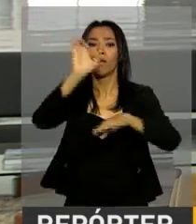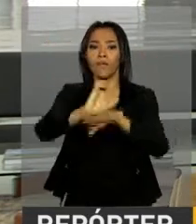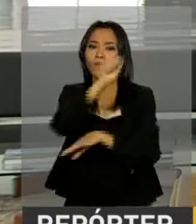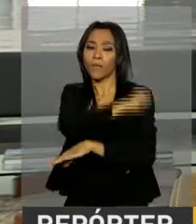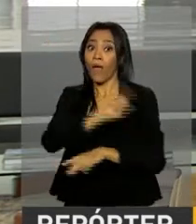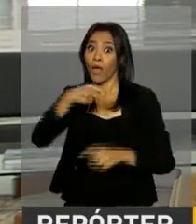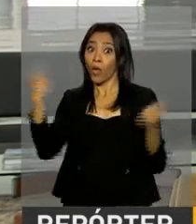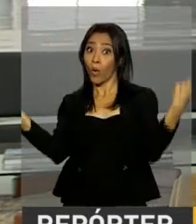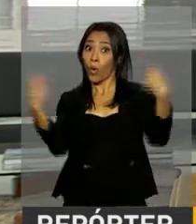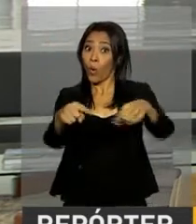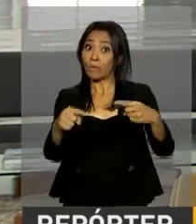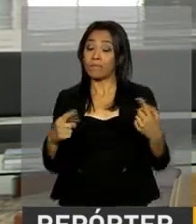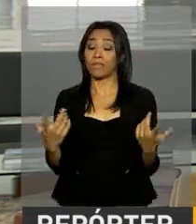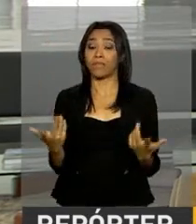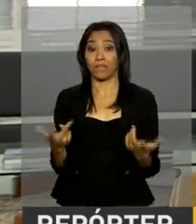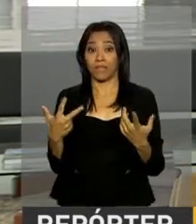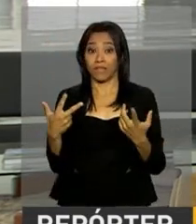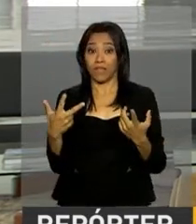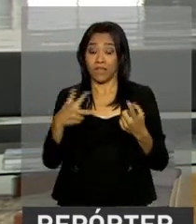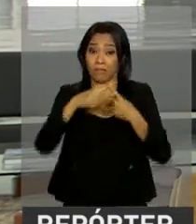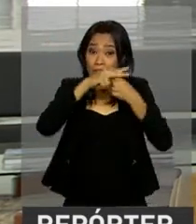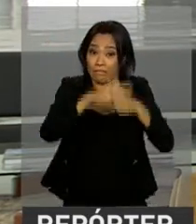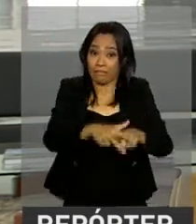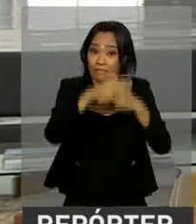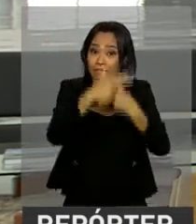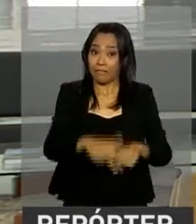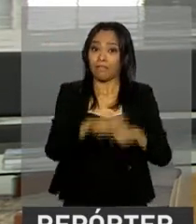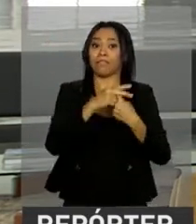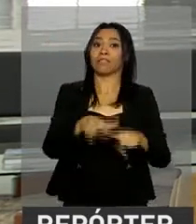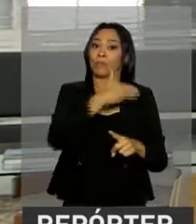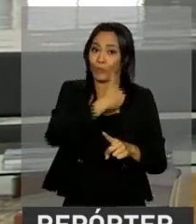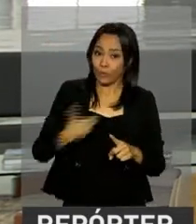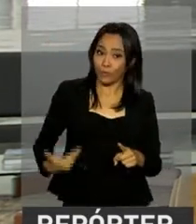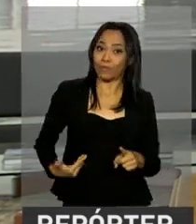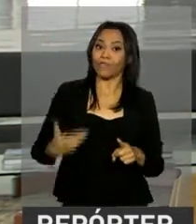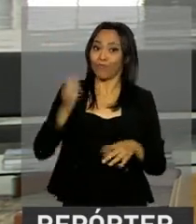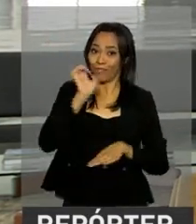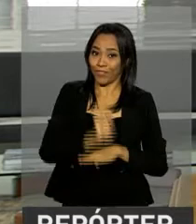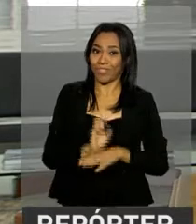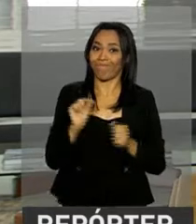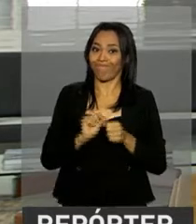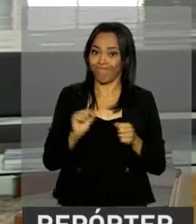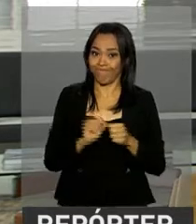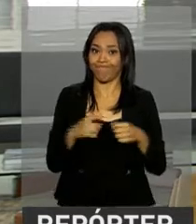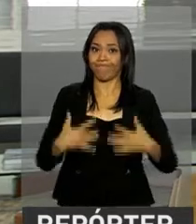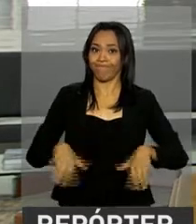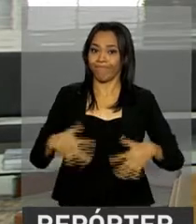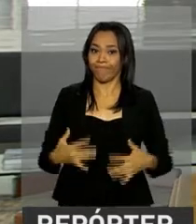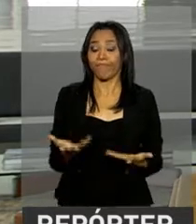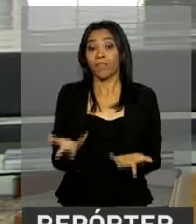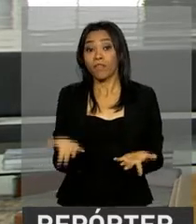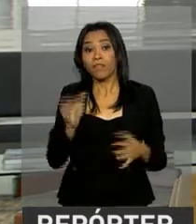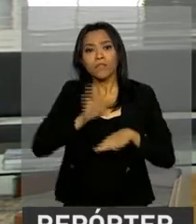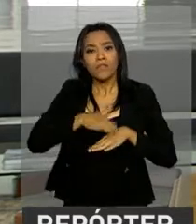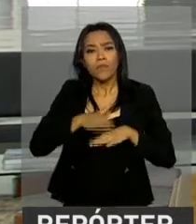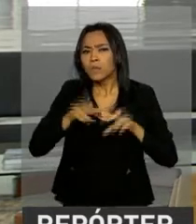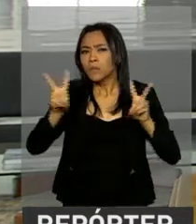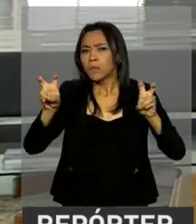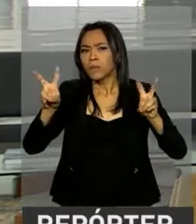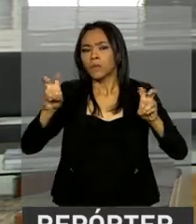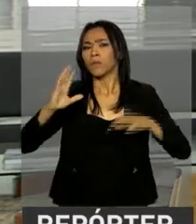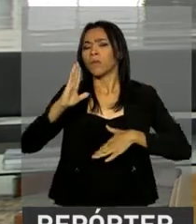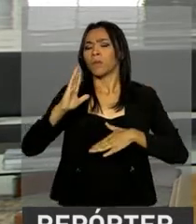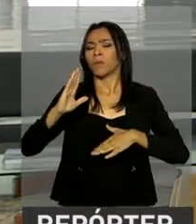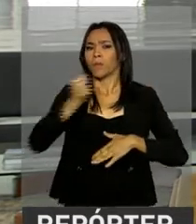as medidas de ajuste que vêm sendo adotadas pelo governo do estado do Rio de Janeiro. Sobre esse assunto, o presidente Michel